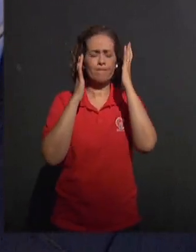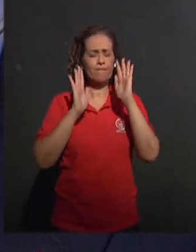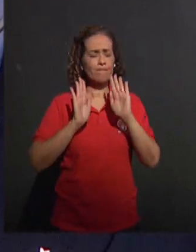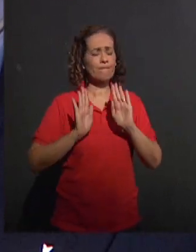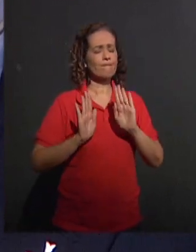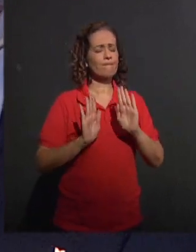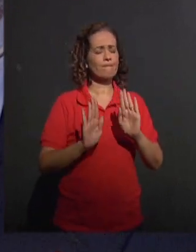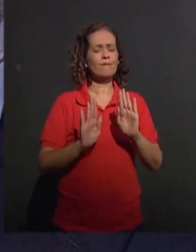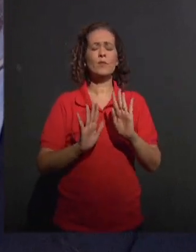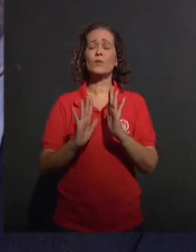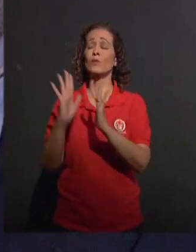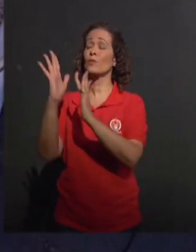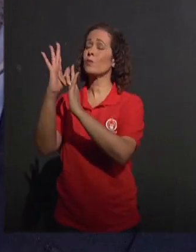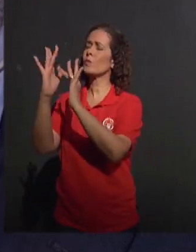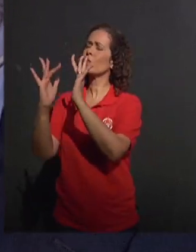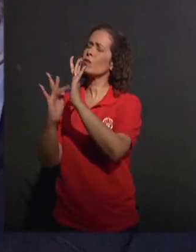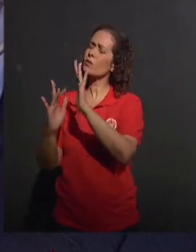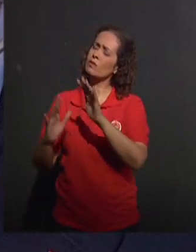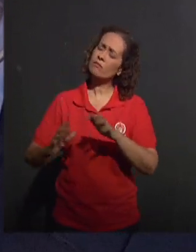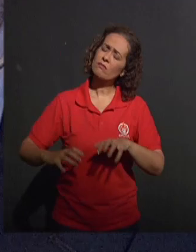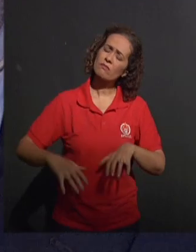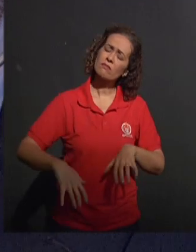Senhor.